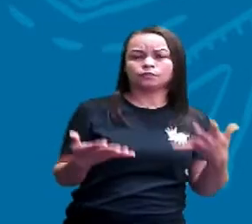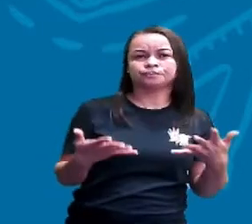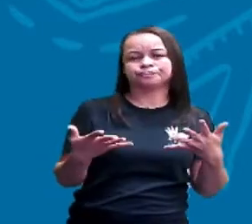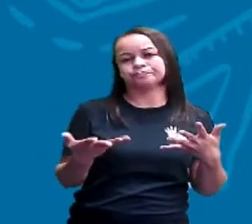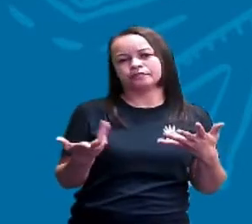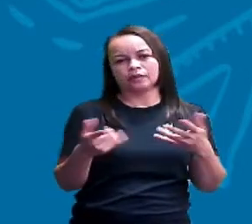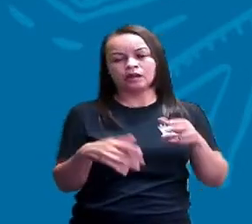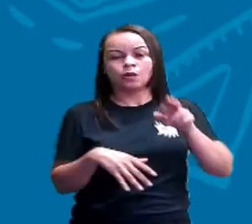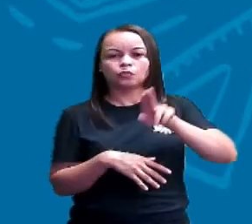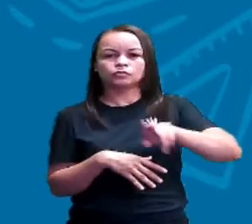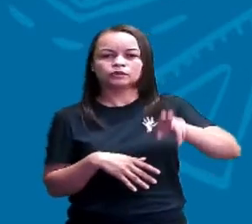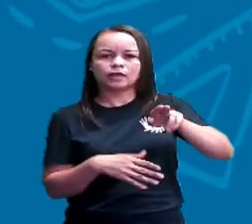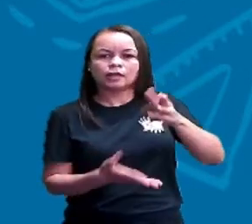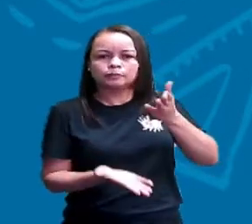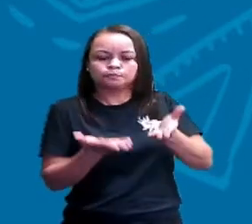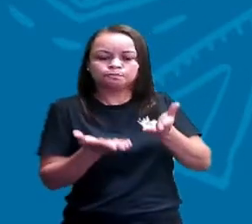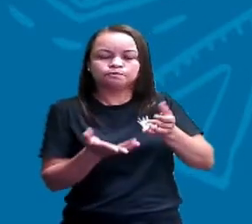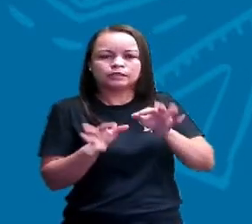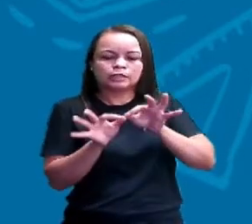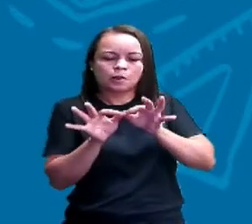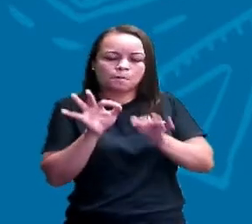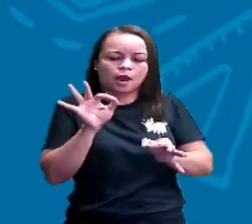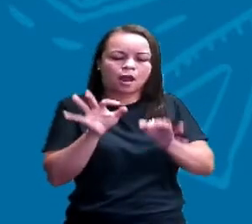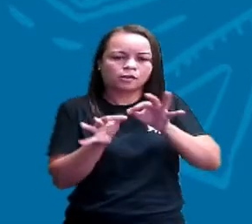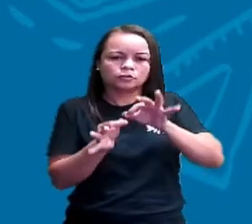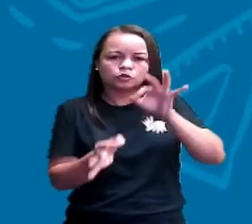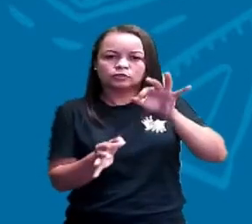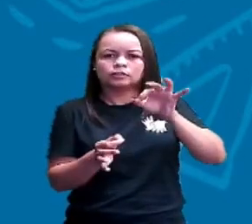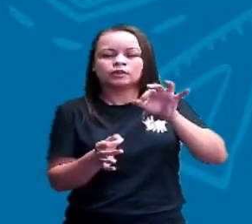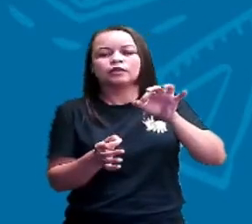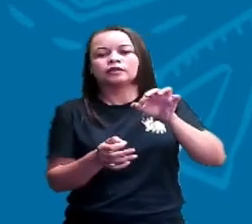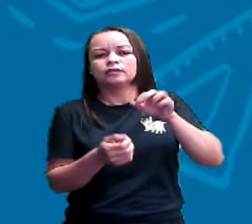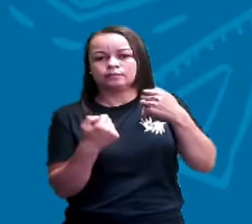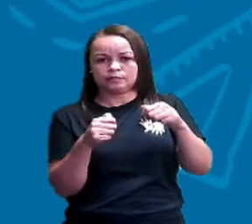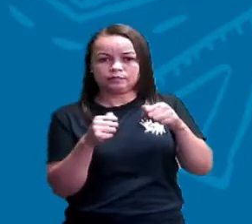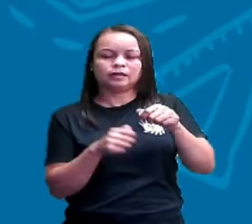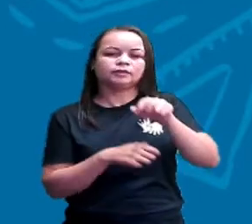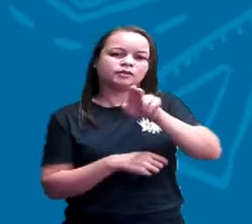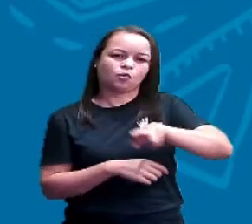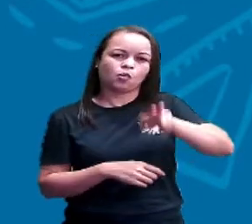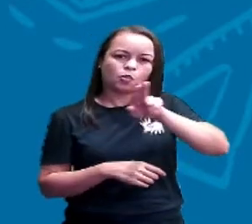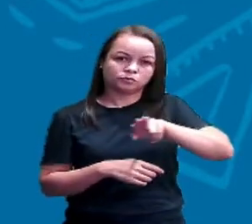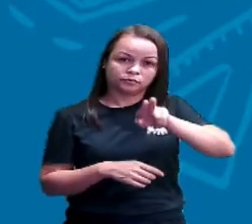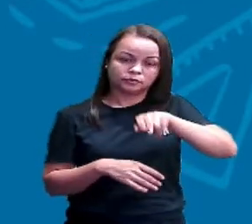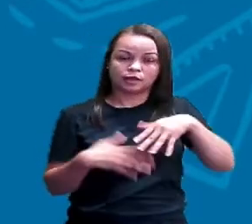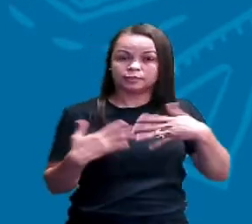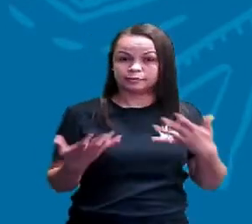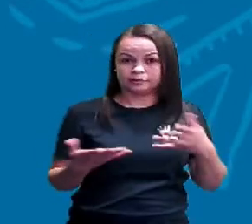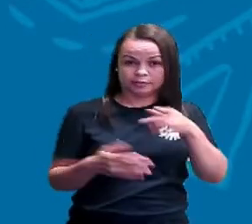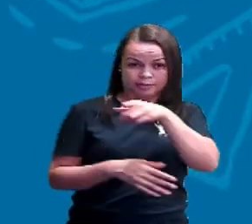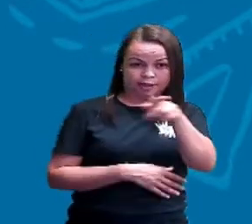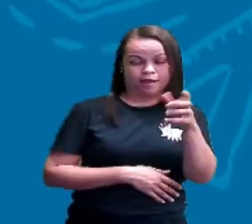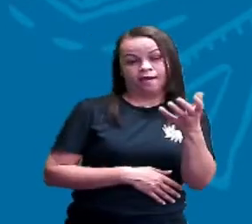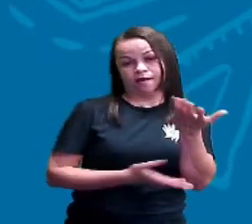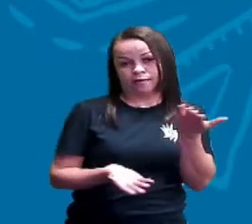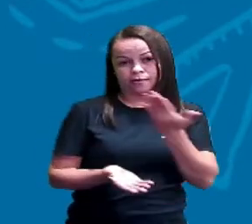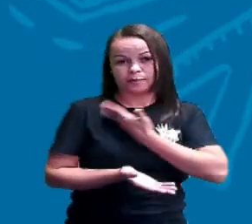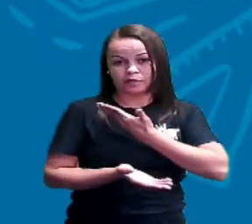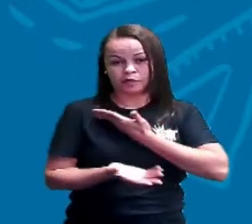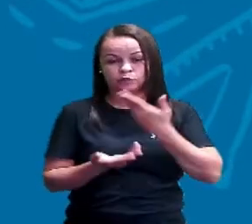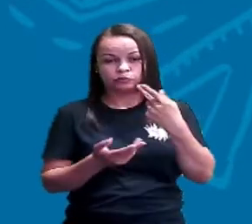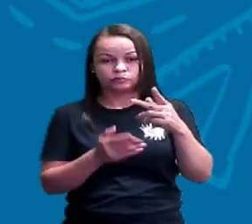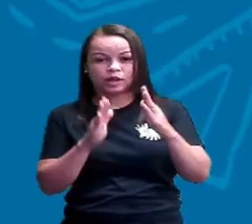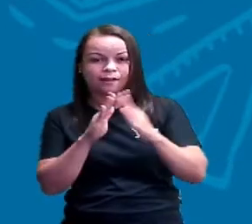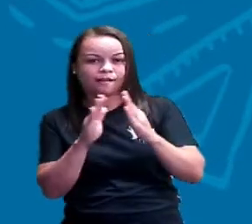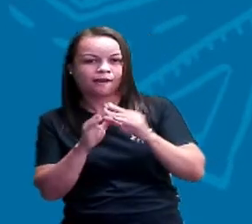de medida padronizada que eu devo usar? E aí, galerinha de casa, para medir essa